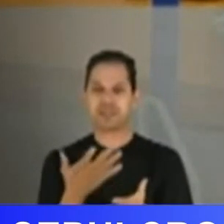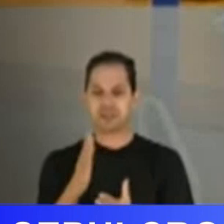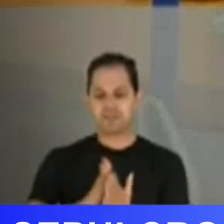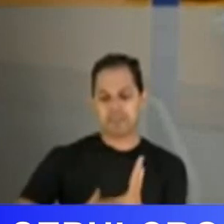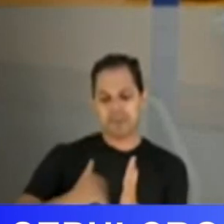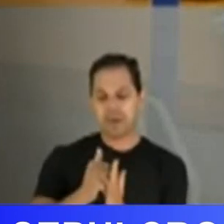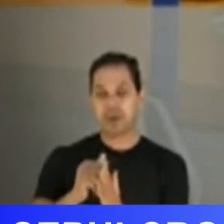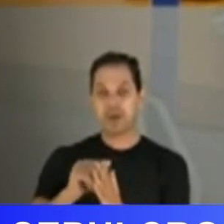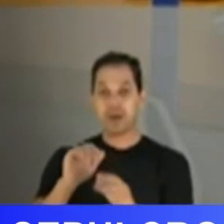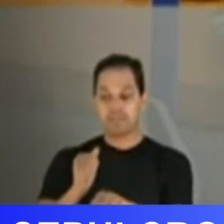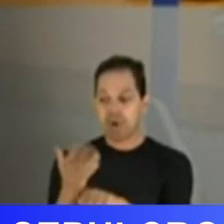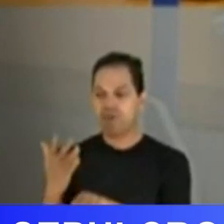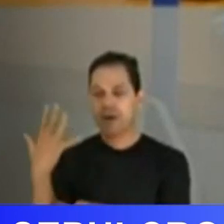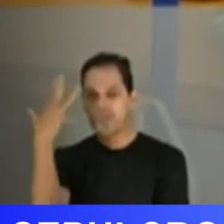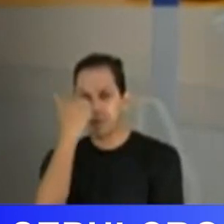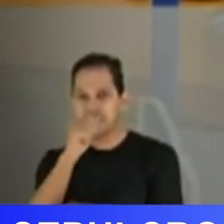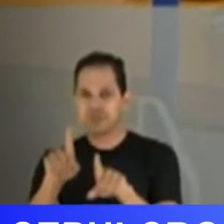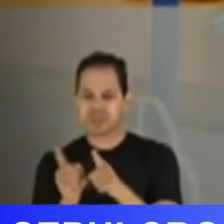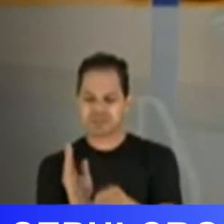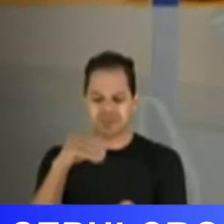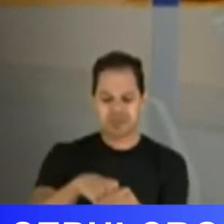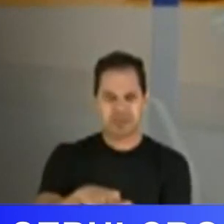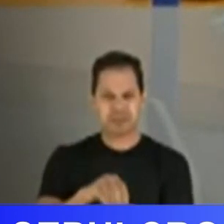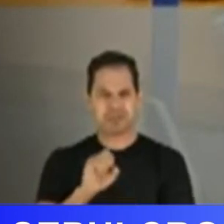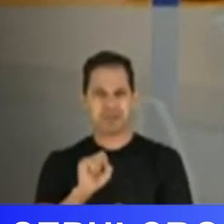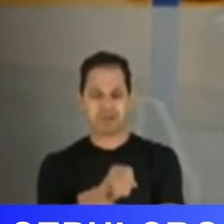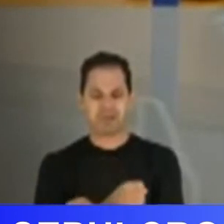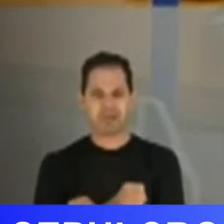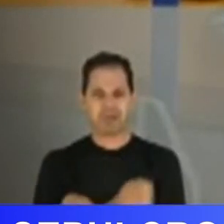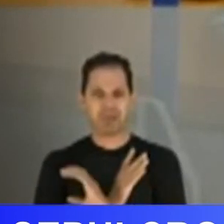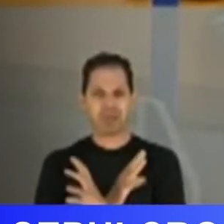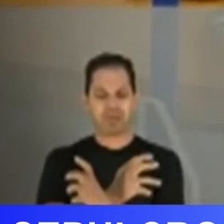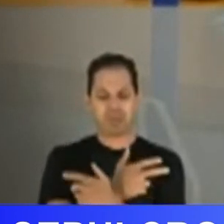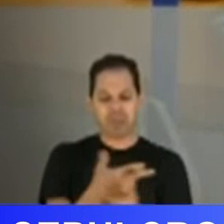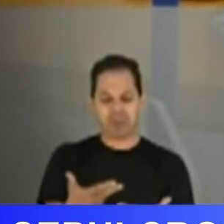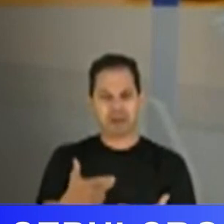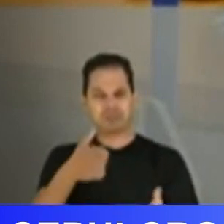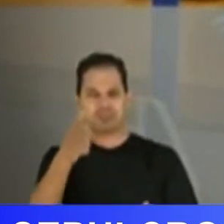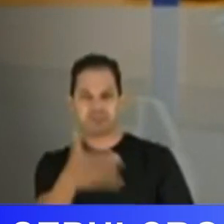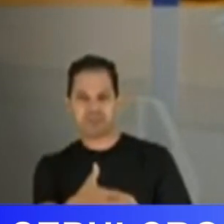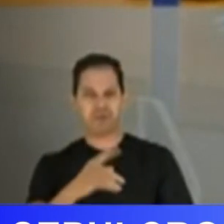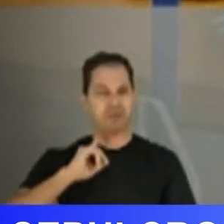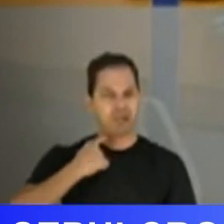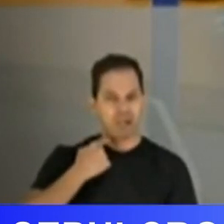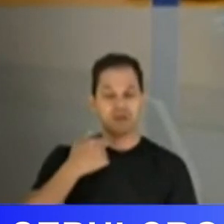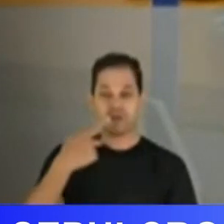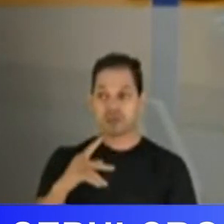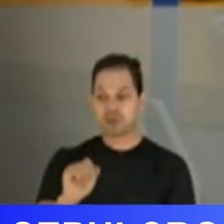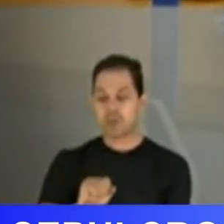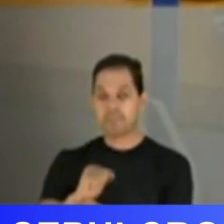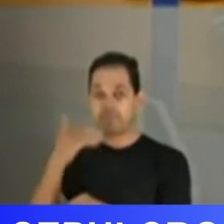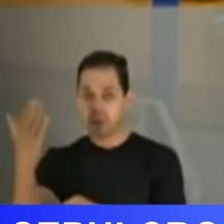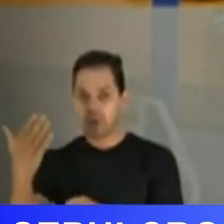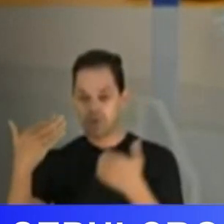caiados, bonitos por fora, mas por dentro estão cheios de ossos e de todo tipo de imundície. Assim são vocês, por fora